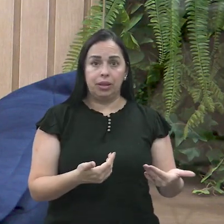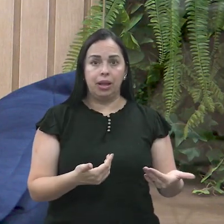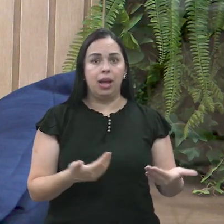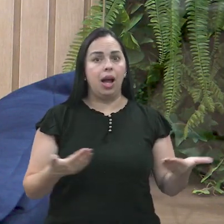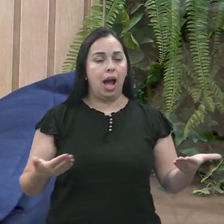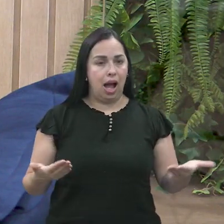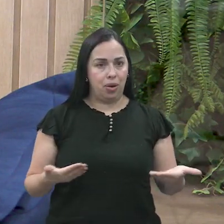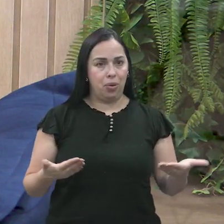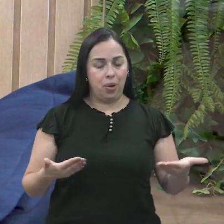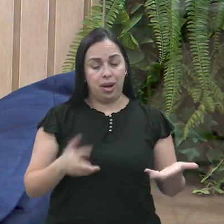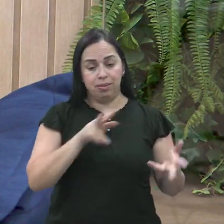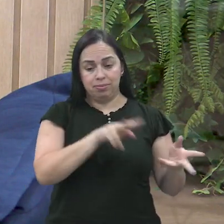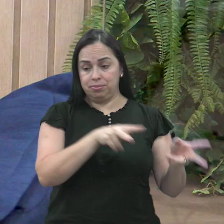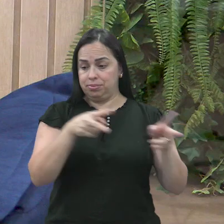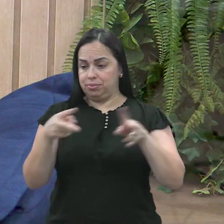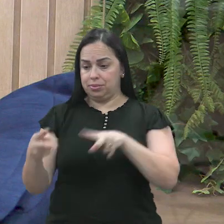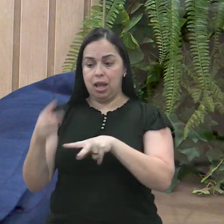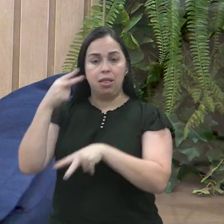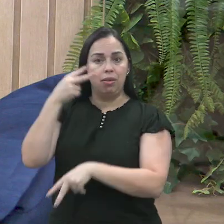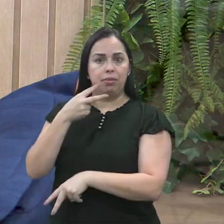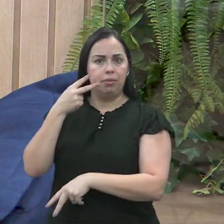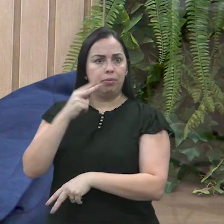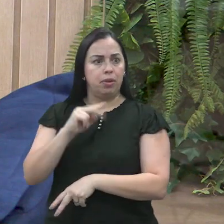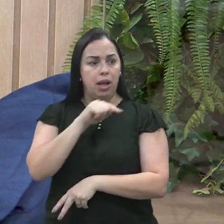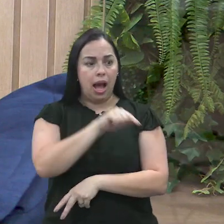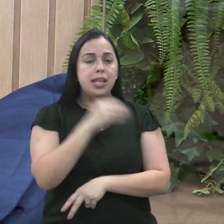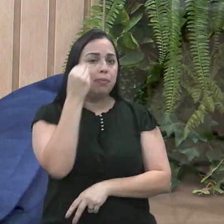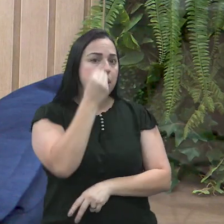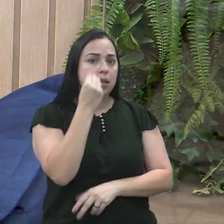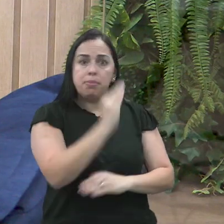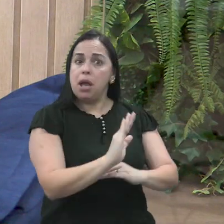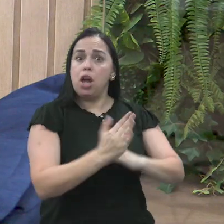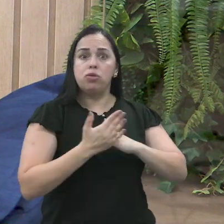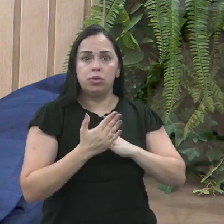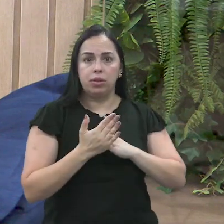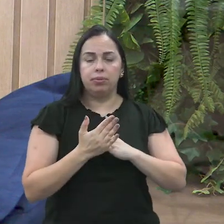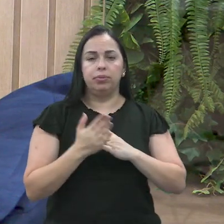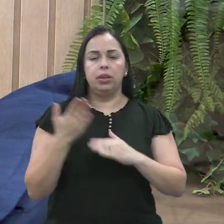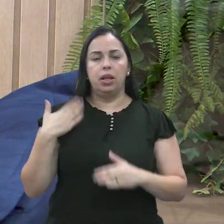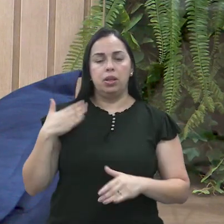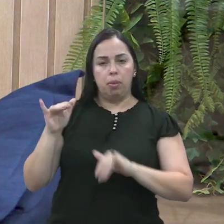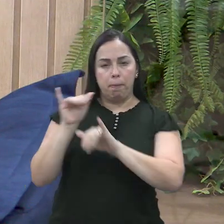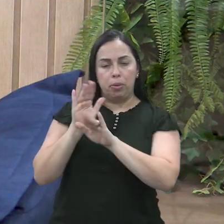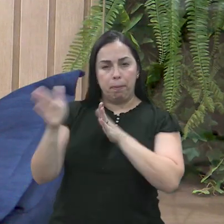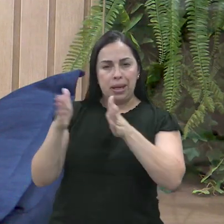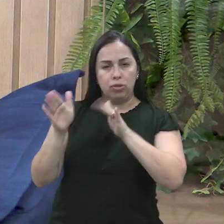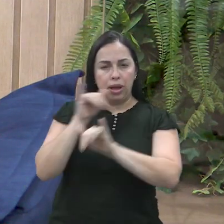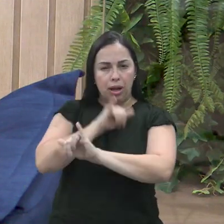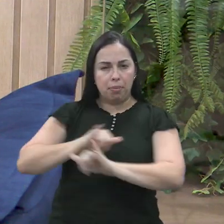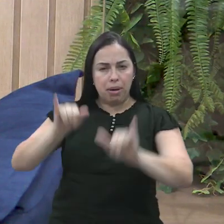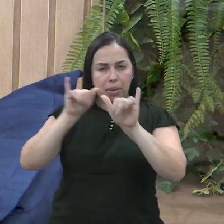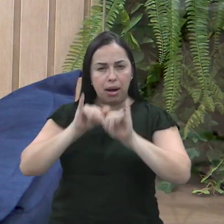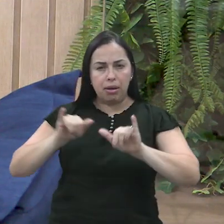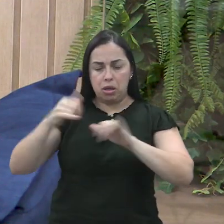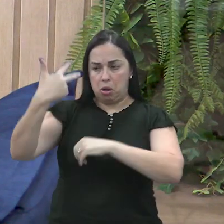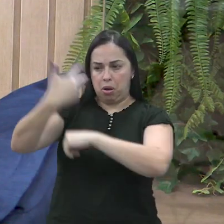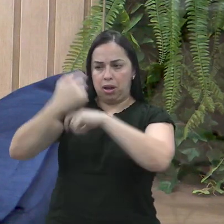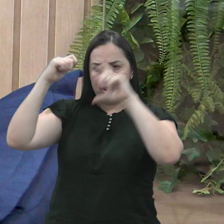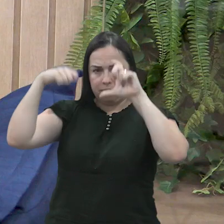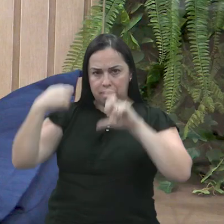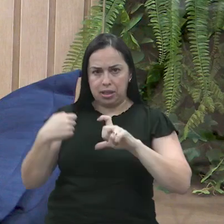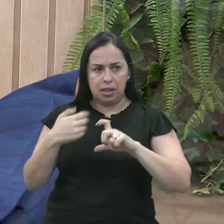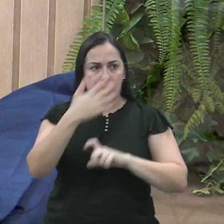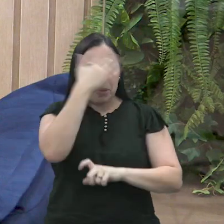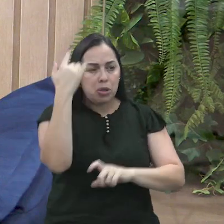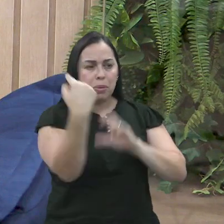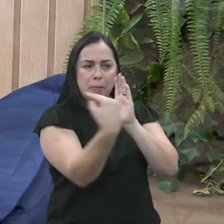cidade ao longo da minha carreira. Agora, na condição de vereador, isso facilita muito a ação. Eu gravei um vídeo durante a